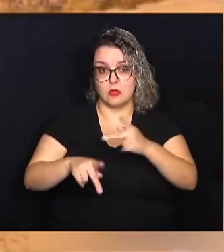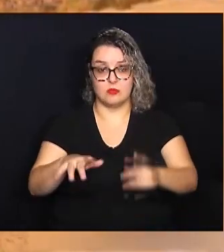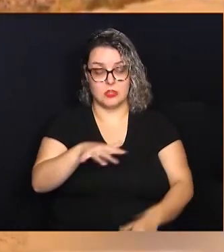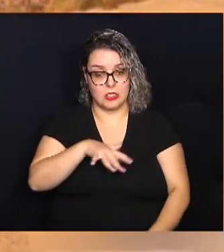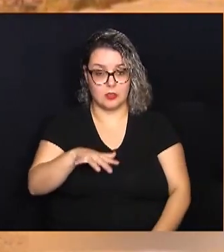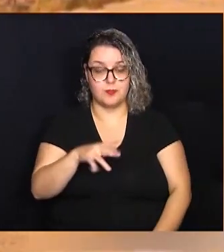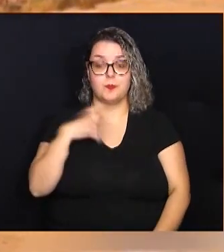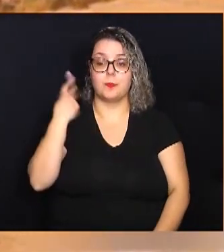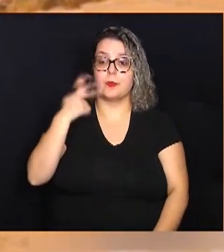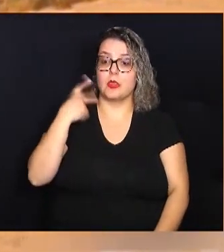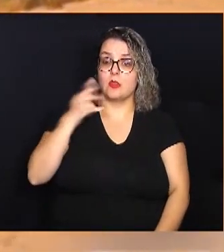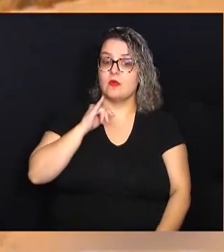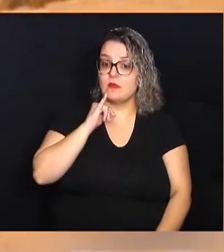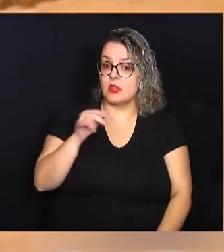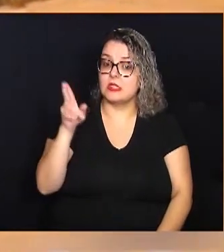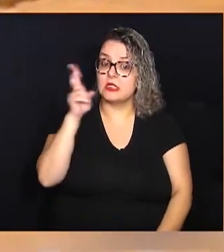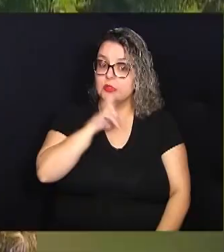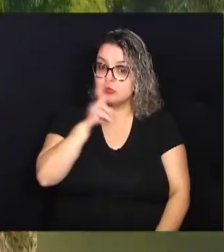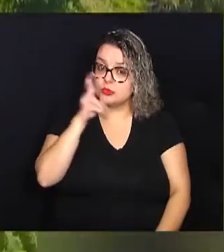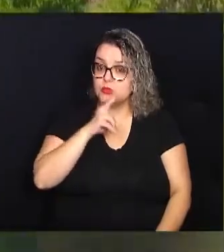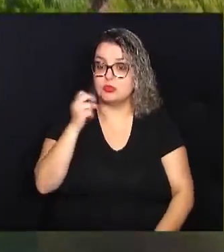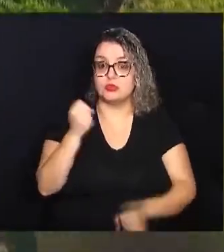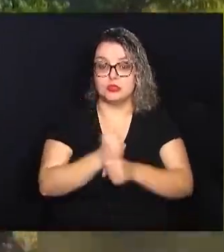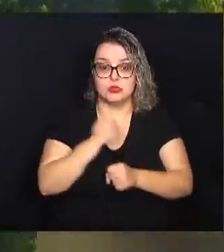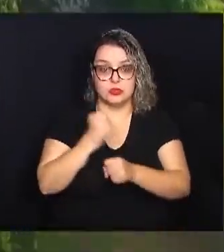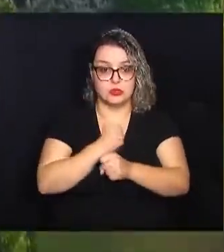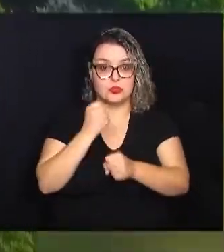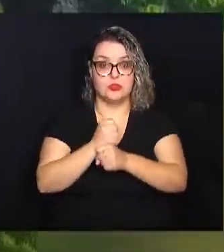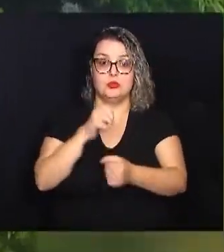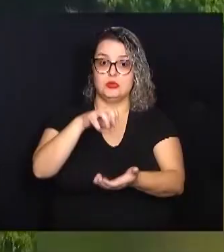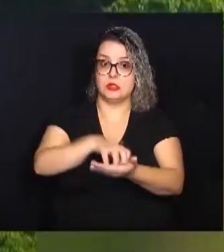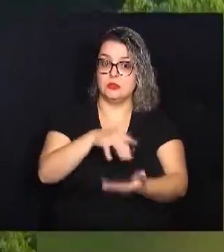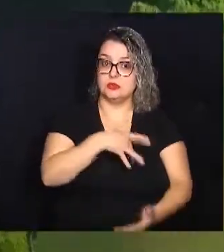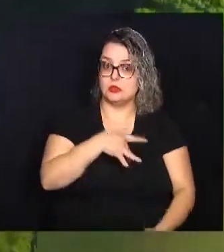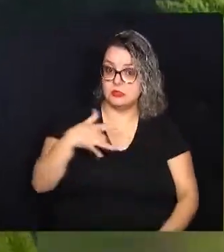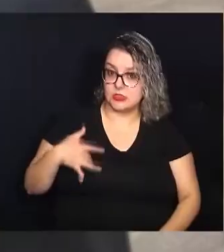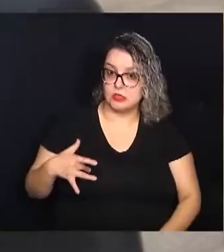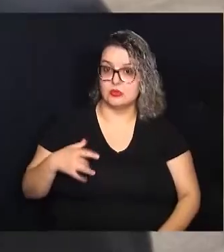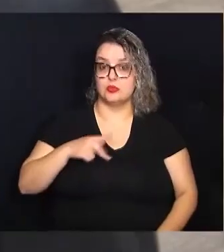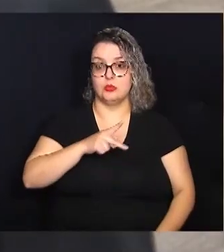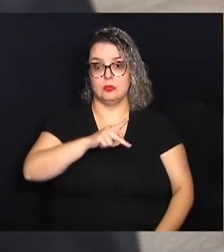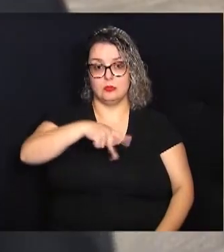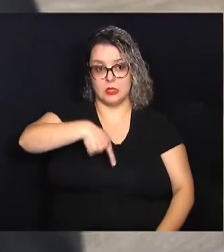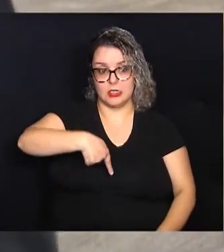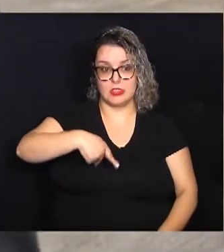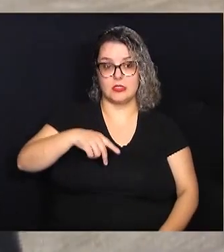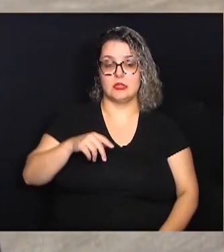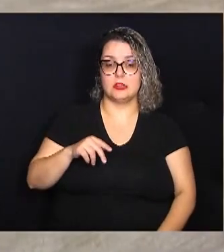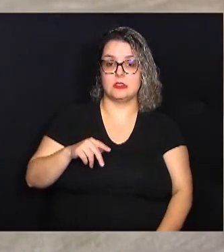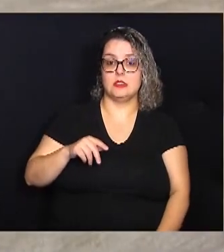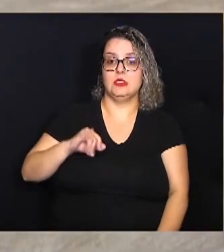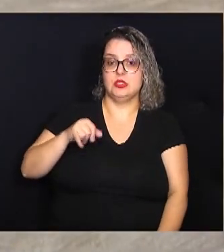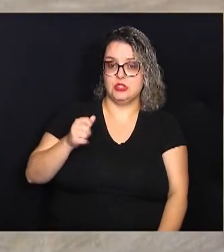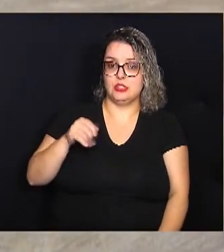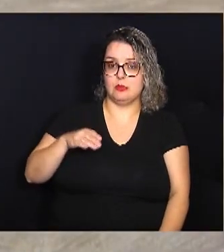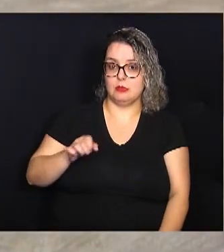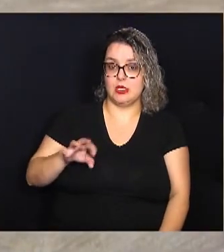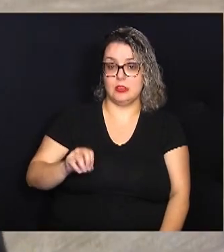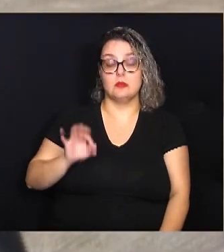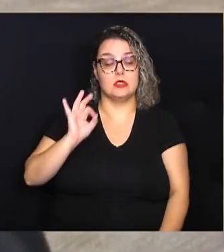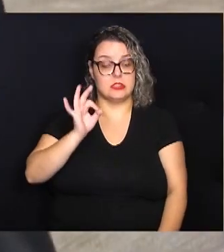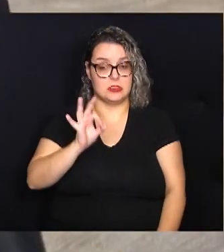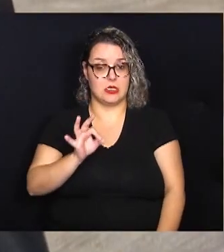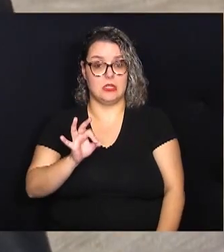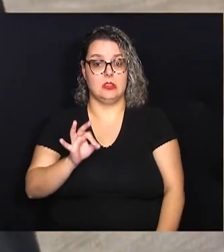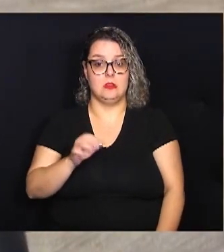vereador reforça a urgência da construção do centro de saúde no Parque Jambeiro. Exatamente, a previsão que nós temos,